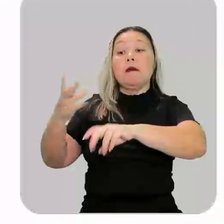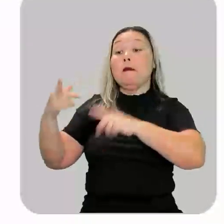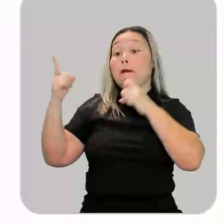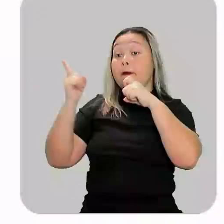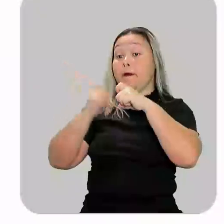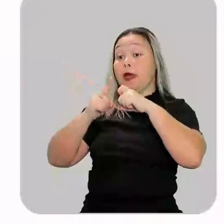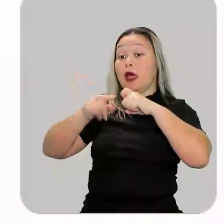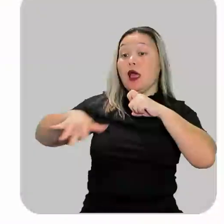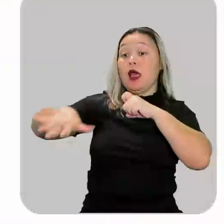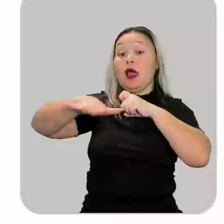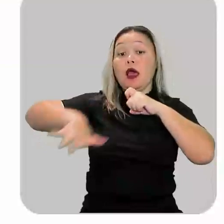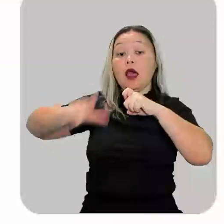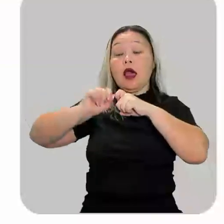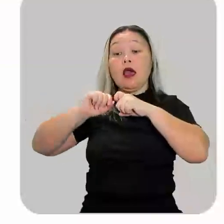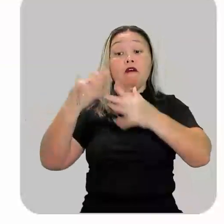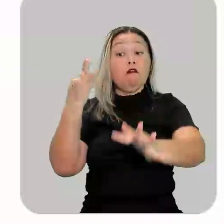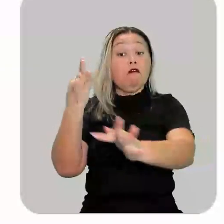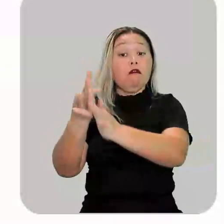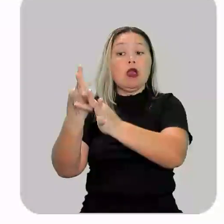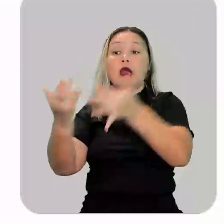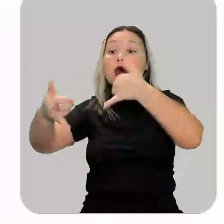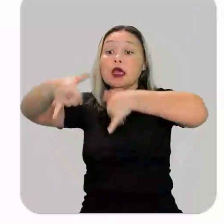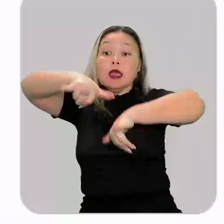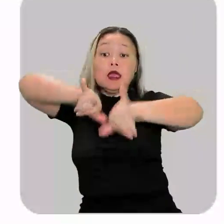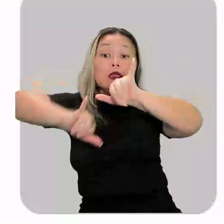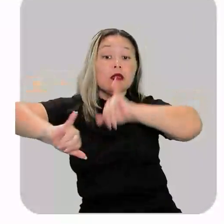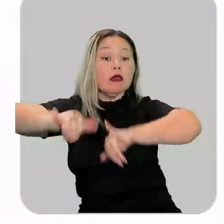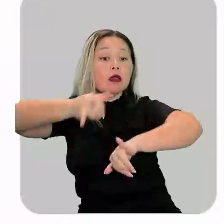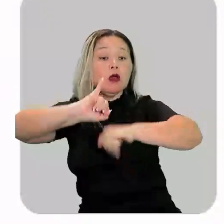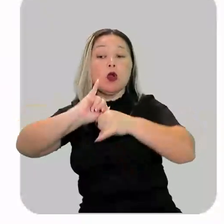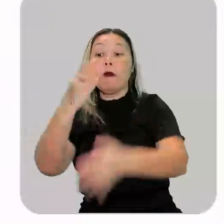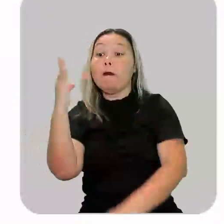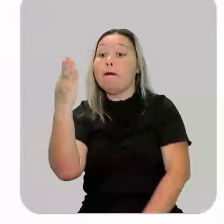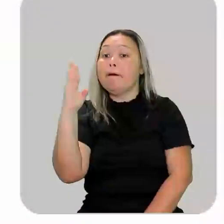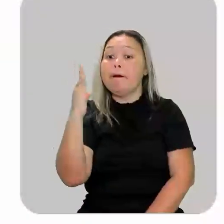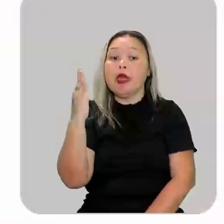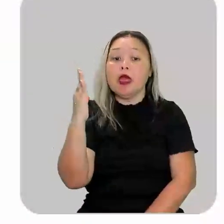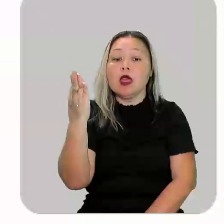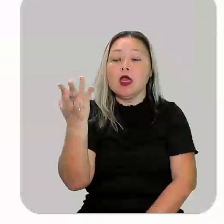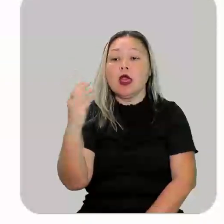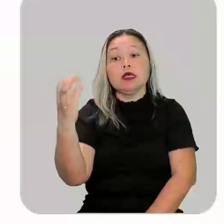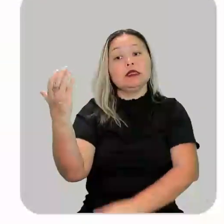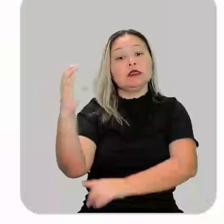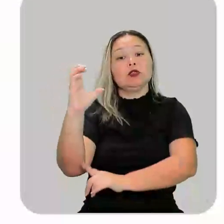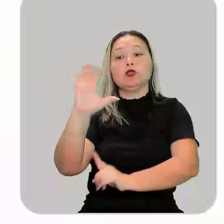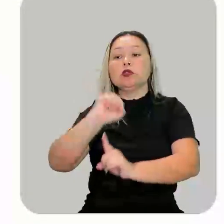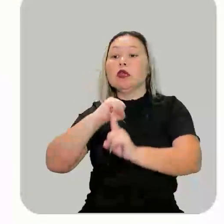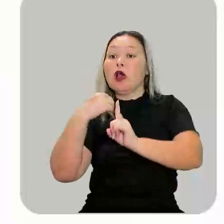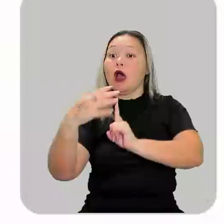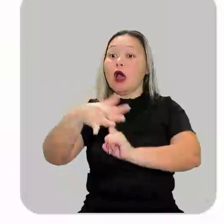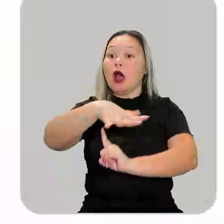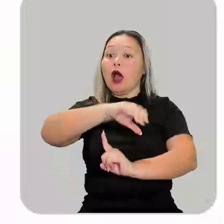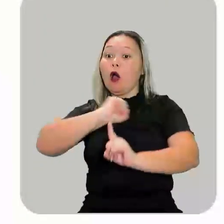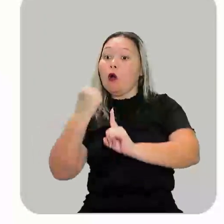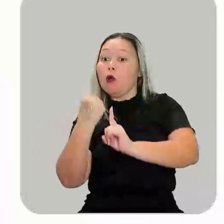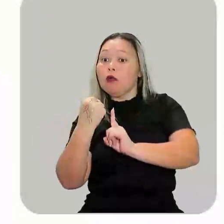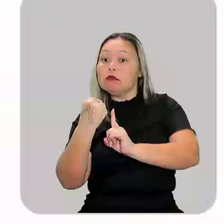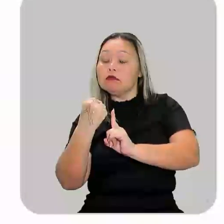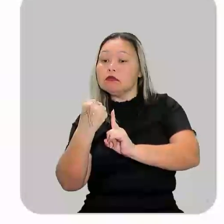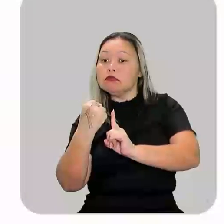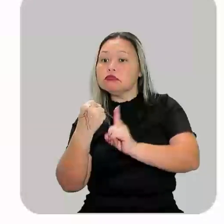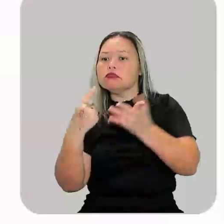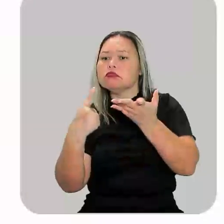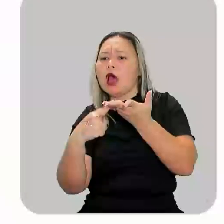medicina, física, química, biologia e ciências sociais.